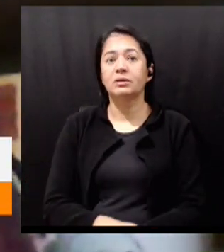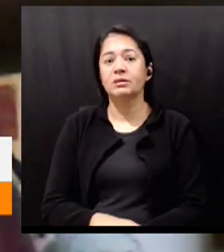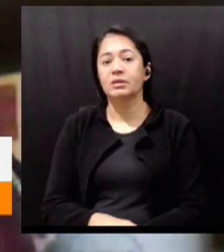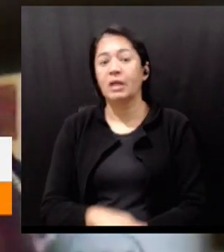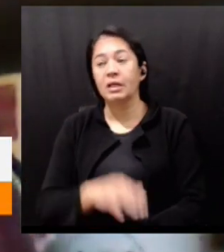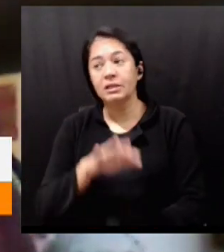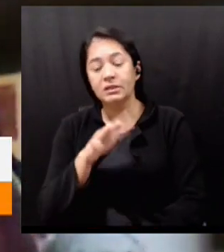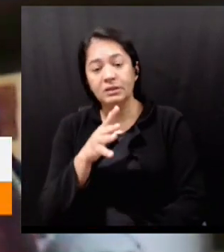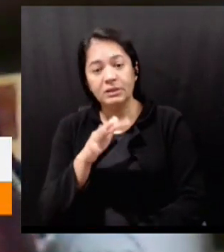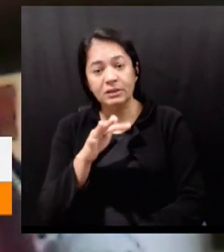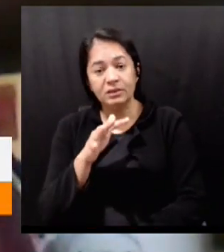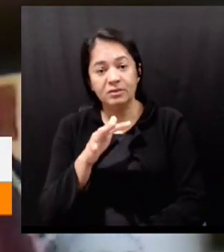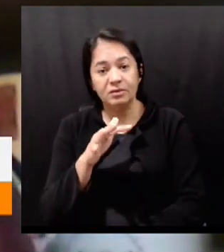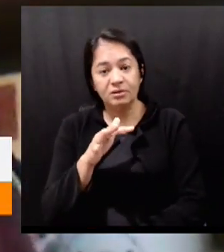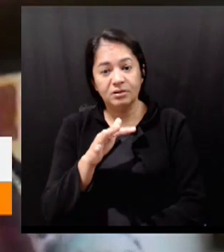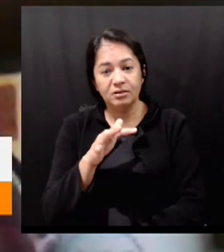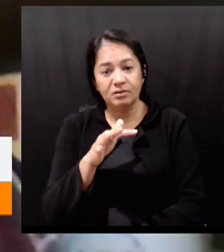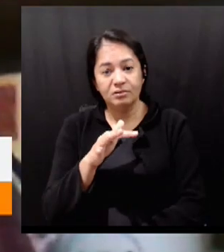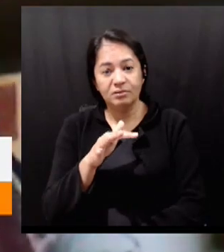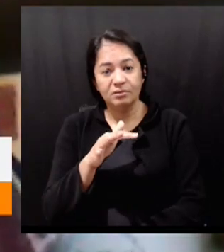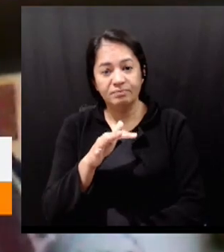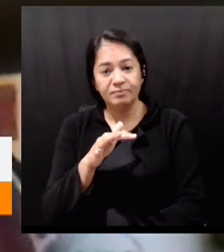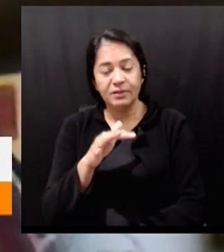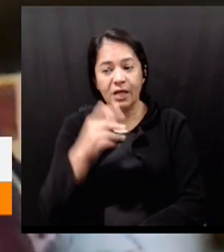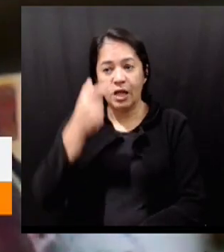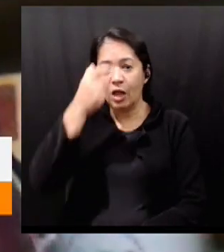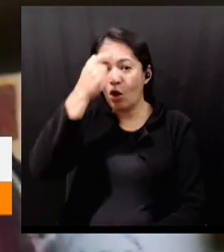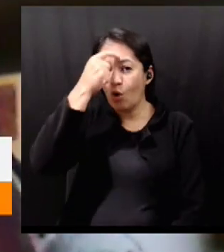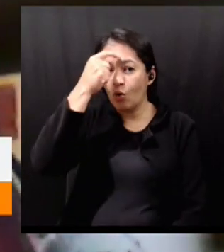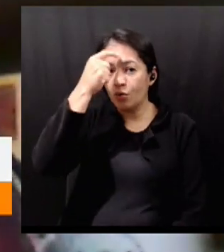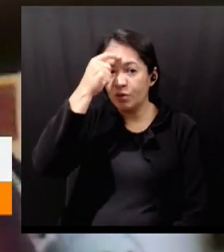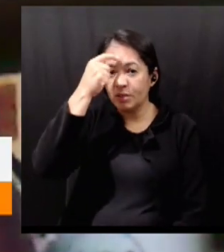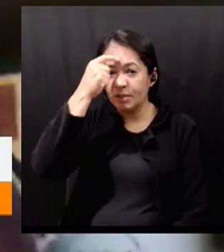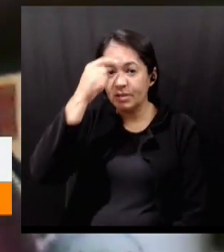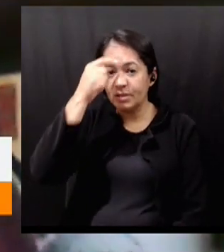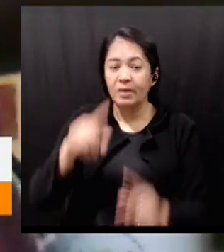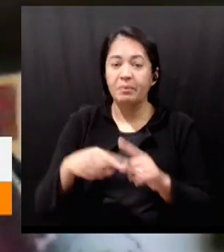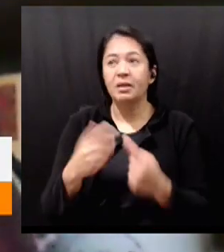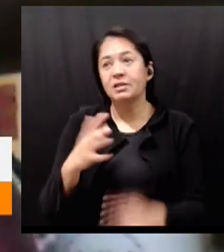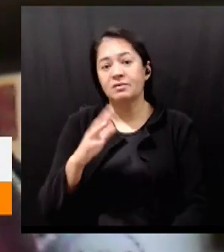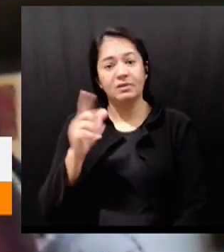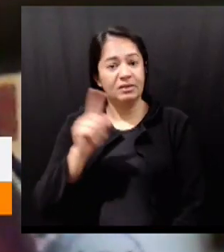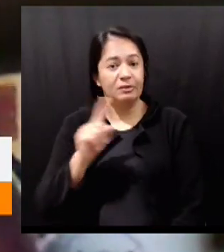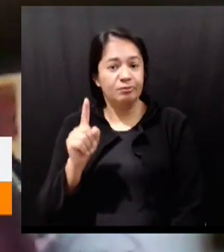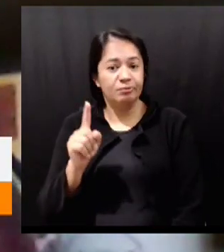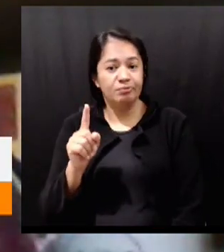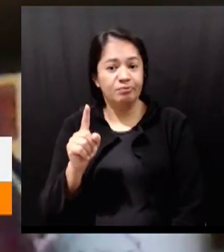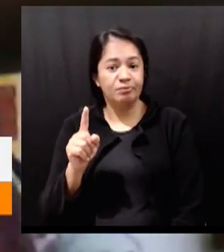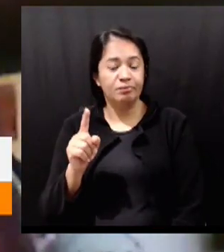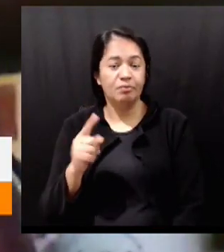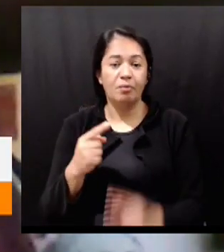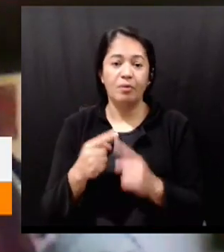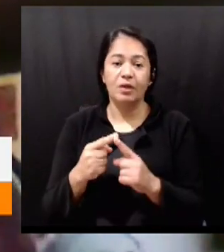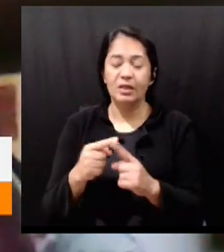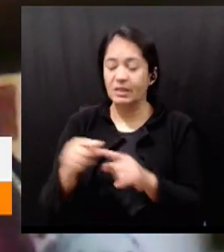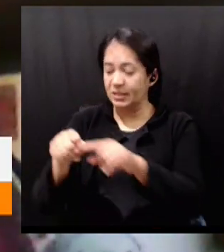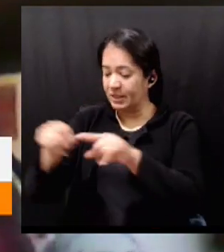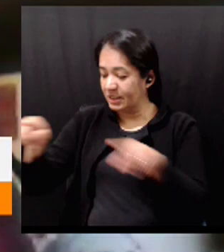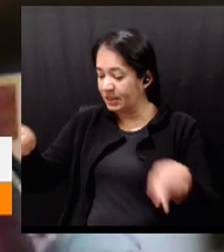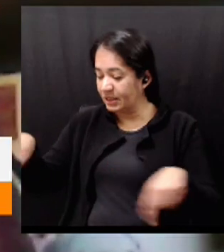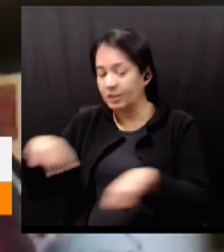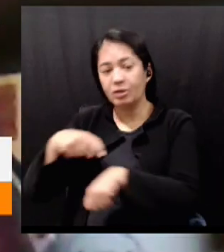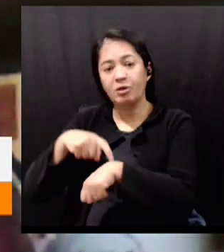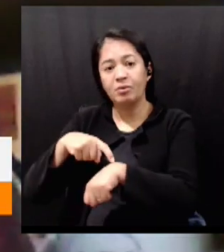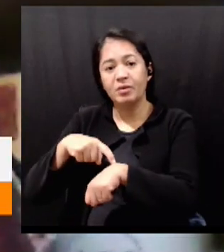não tem consciência, mas nem todas as vezes tem consciência, porque ela está naquele momento ali